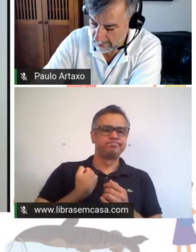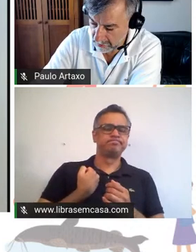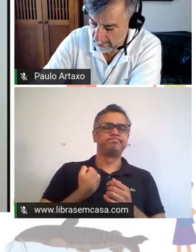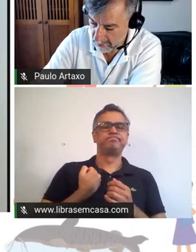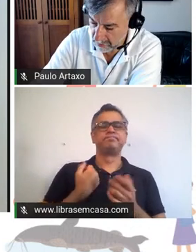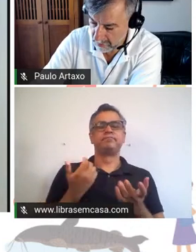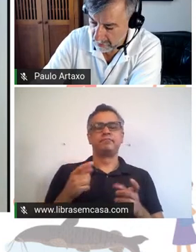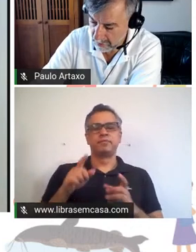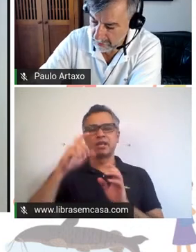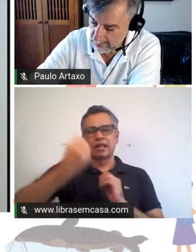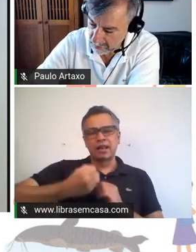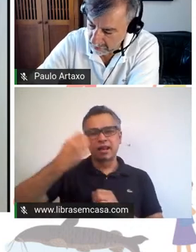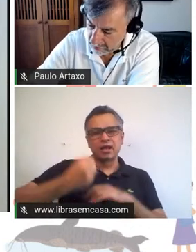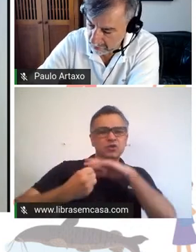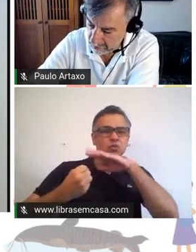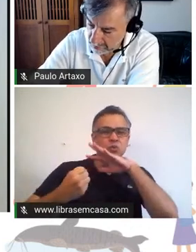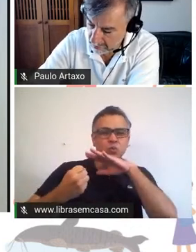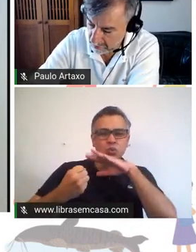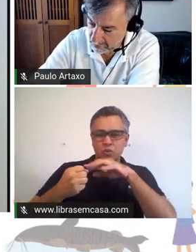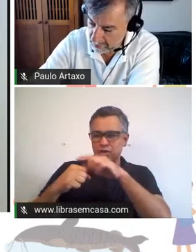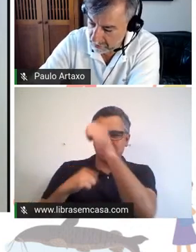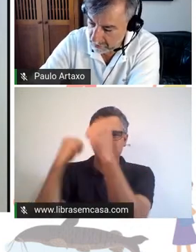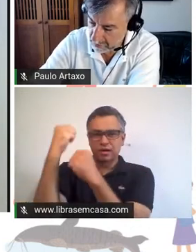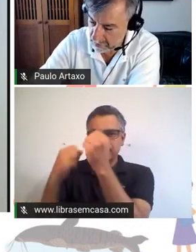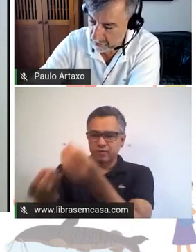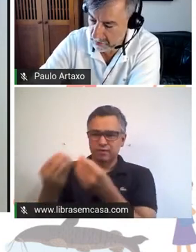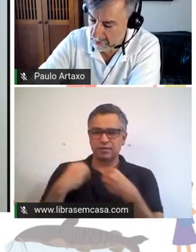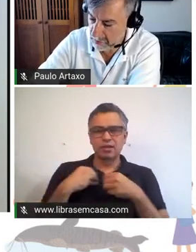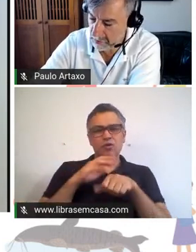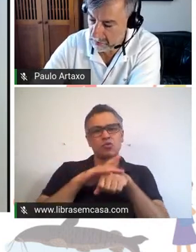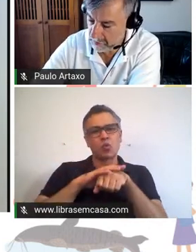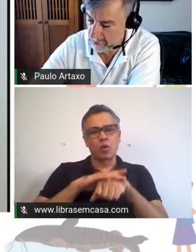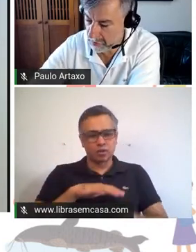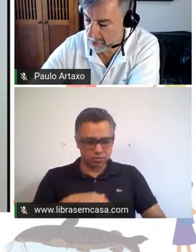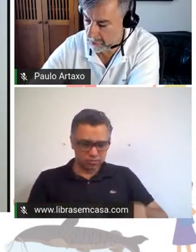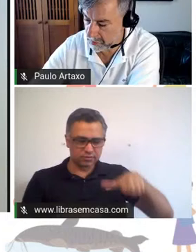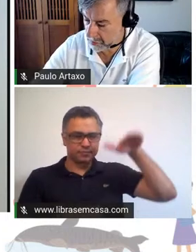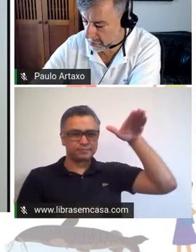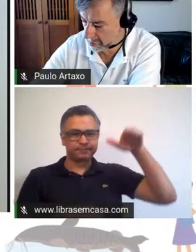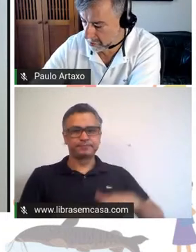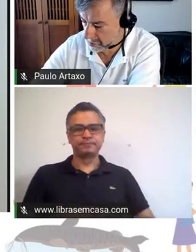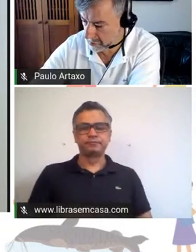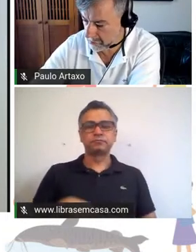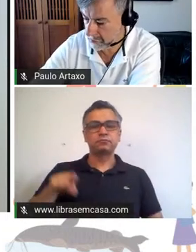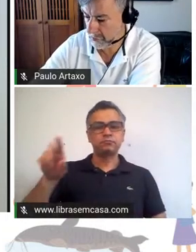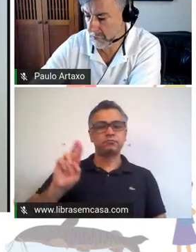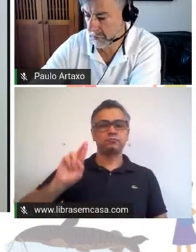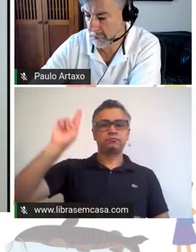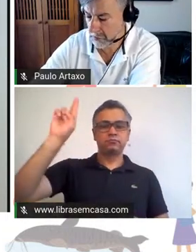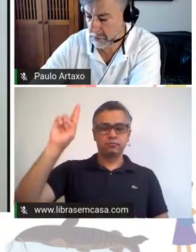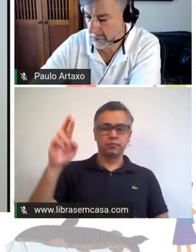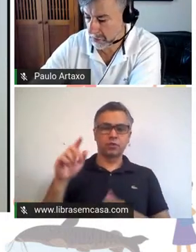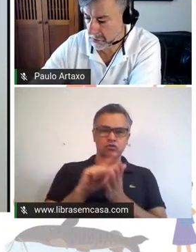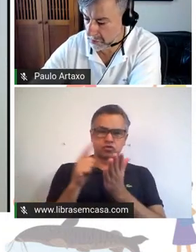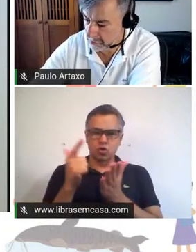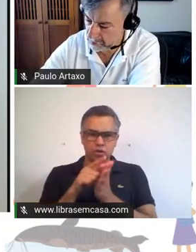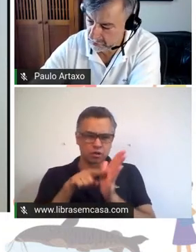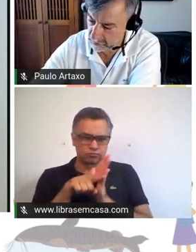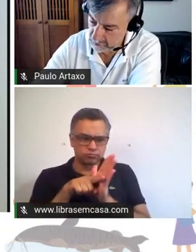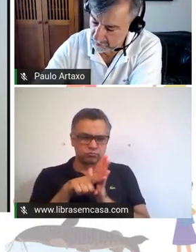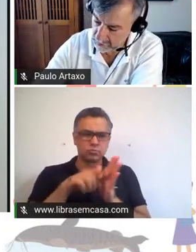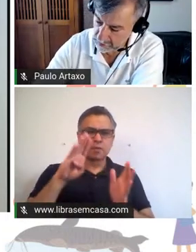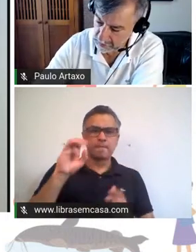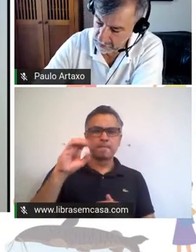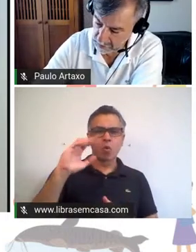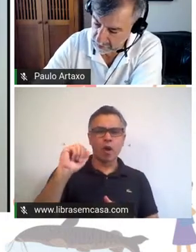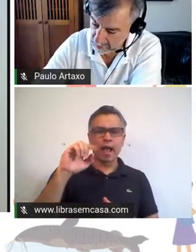Alimentos Ultraprocessados Nos Deixam Doentes Desde a Infância. Ela atualmente encabeça o portal de jornalismo investigativo Bocado, cobrindo